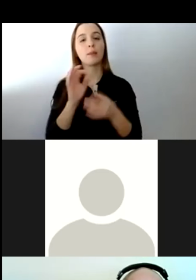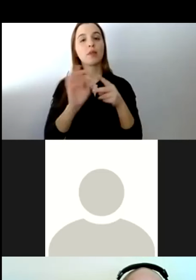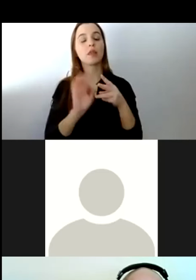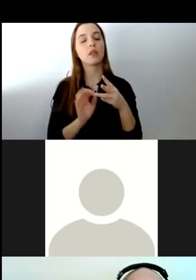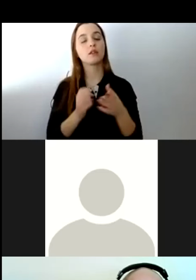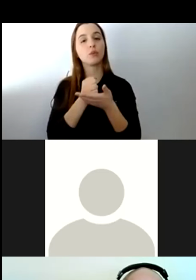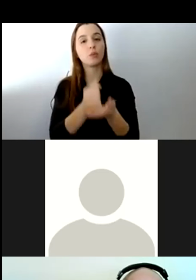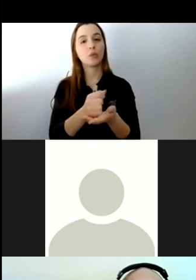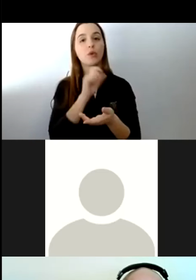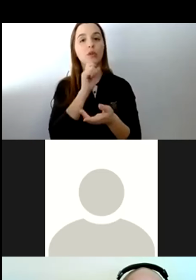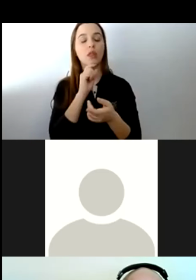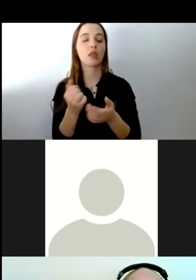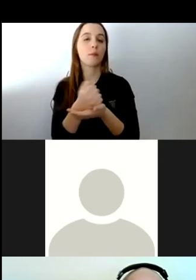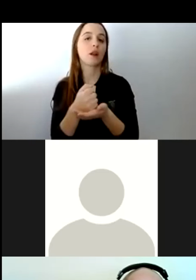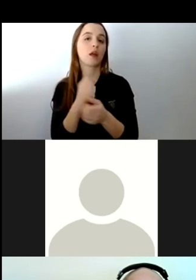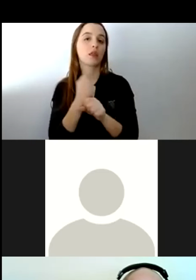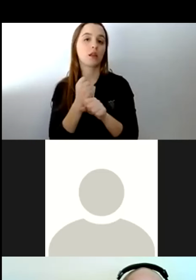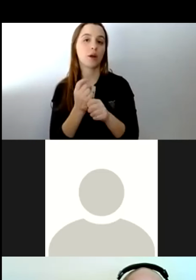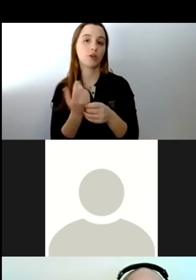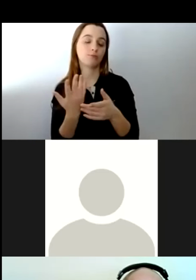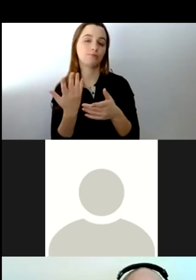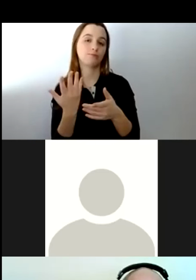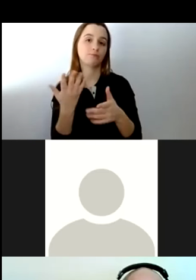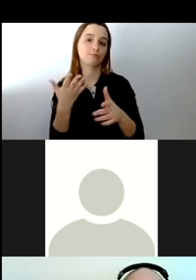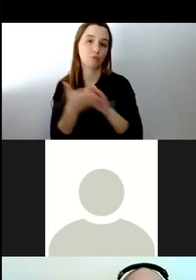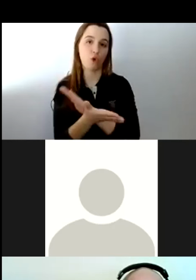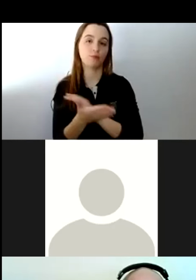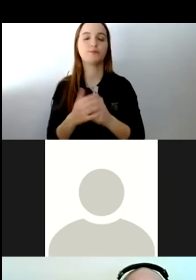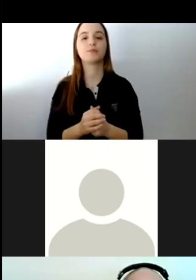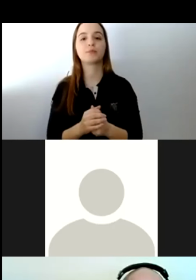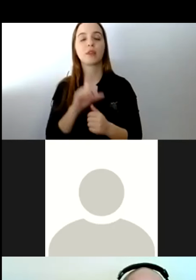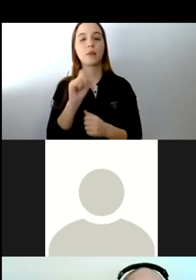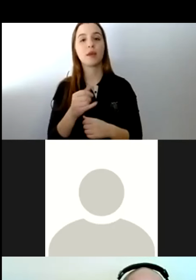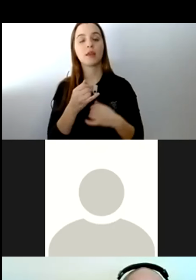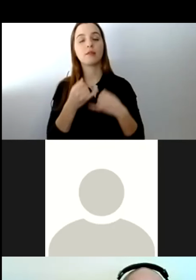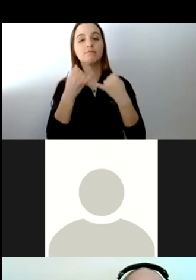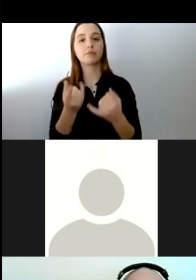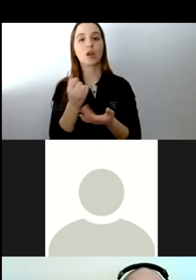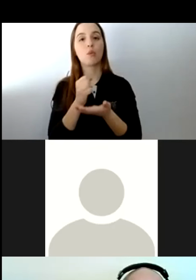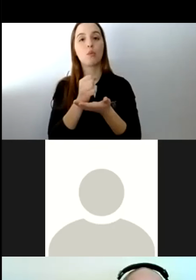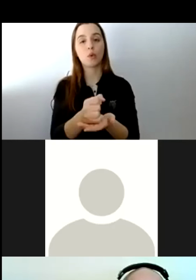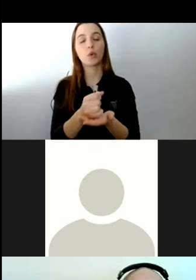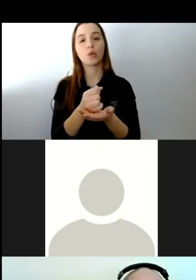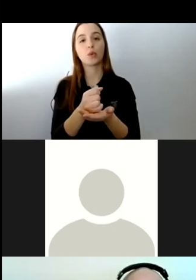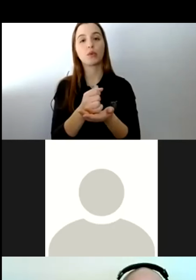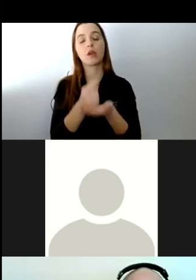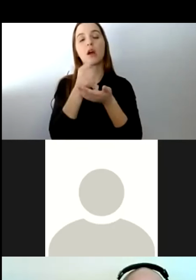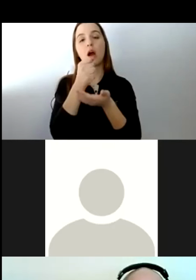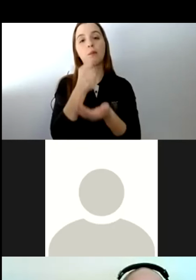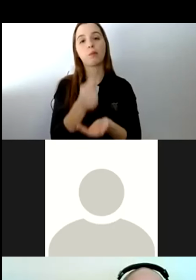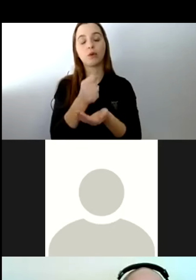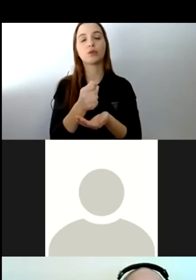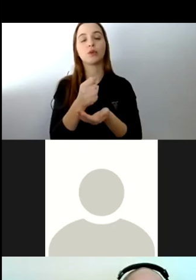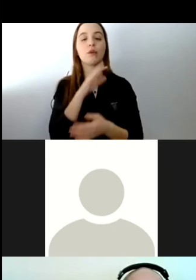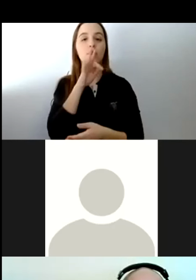trabalho. Temos também a bonificação do abono de família para a criança e jovens